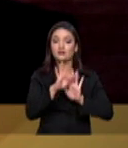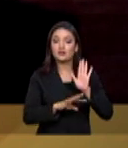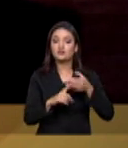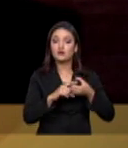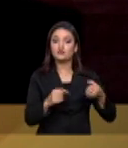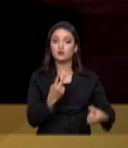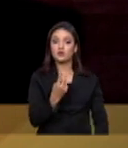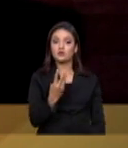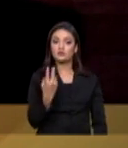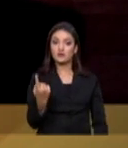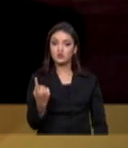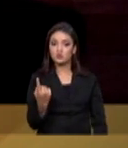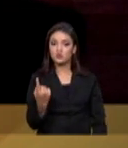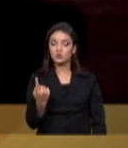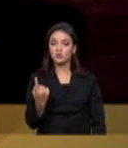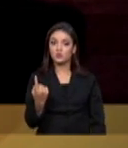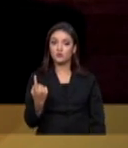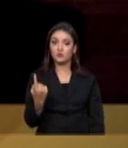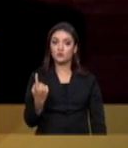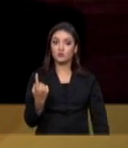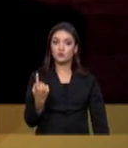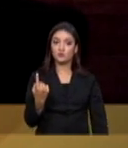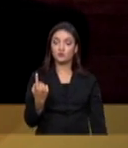relator Edson faquinha